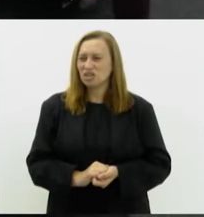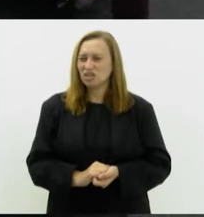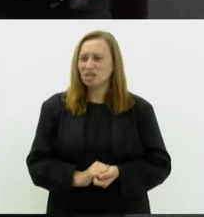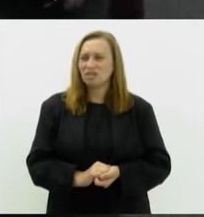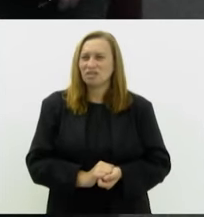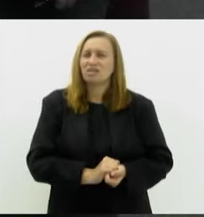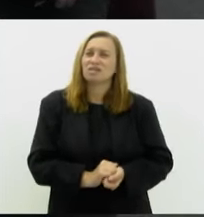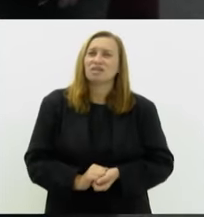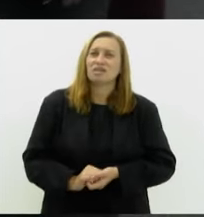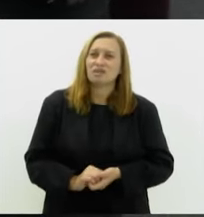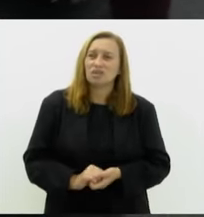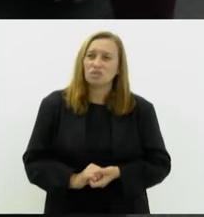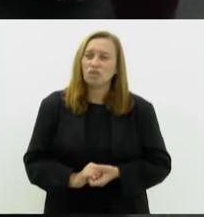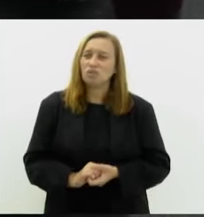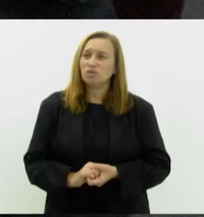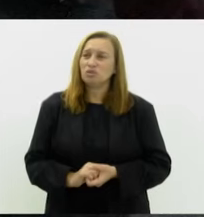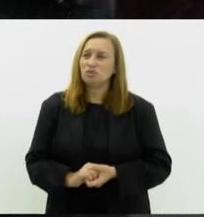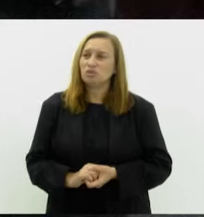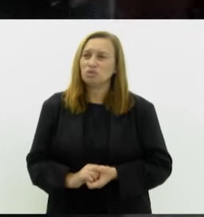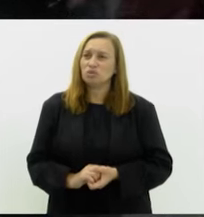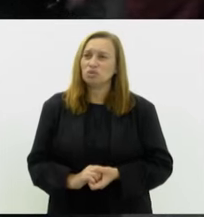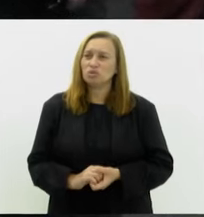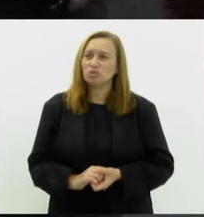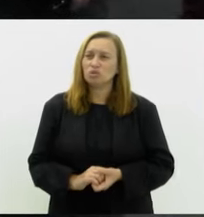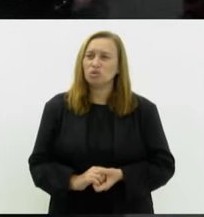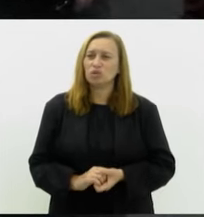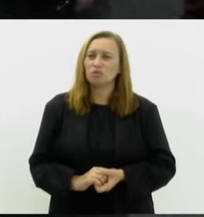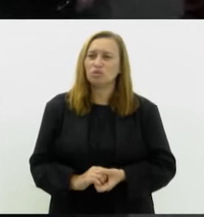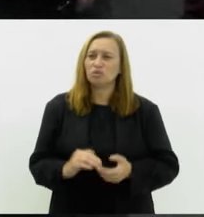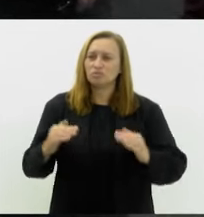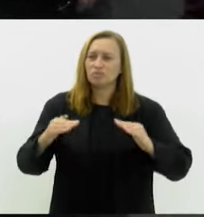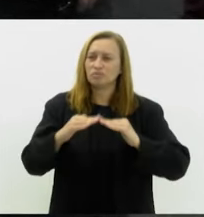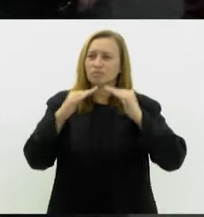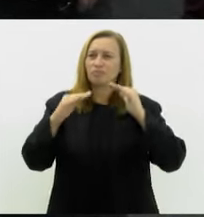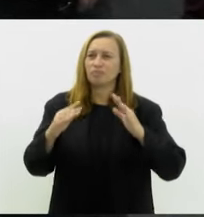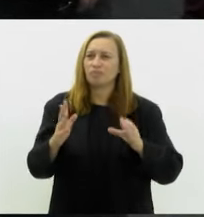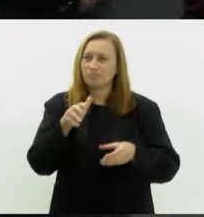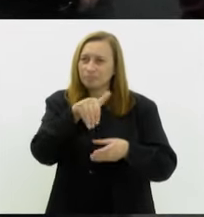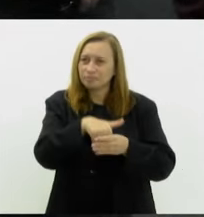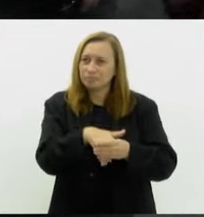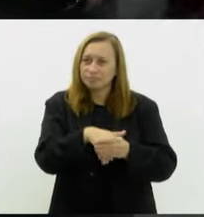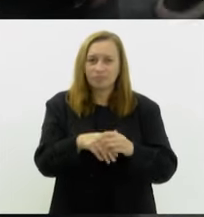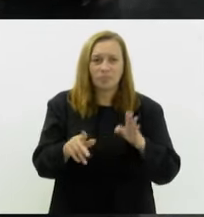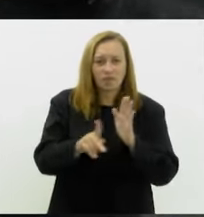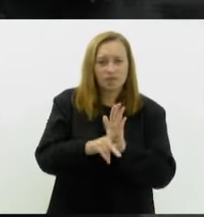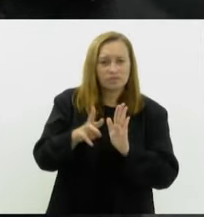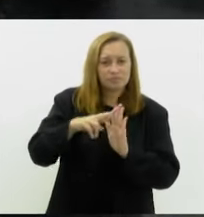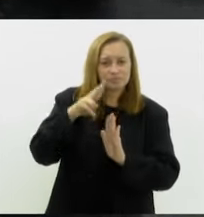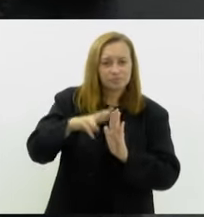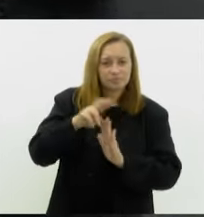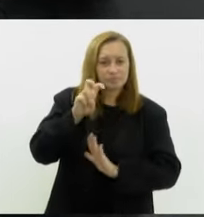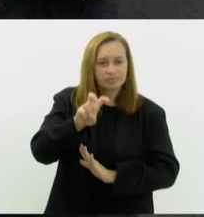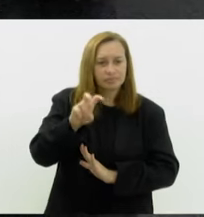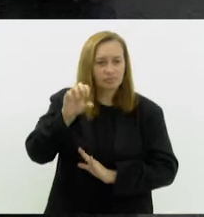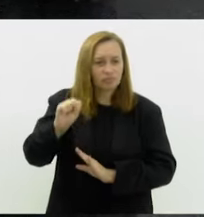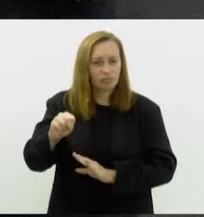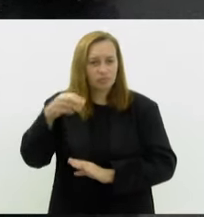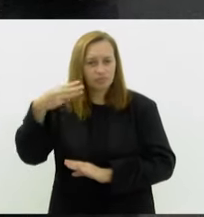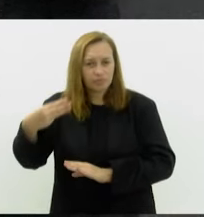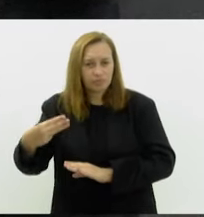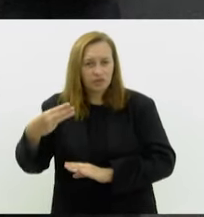Estou aqui declinando o meu voto favoravelmente ao projeto de resolução 583